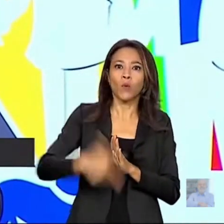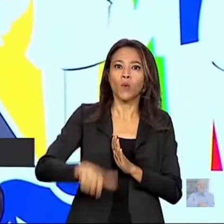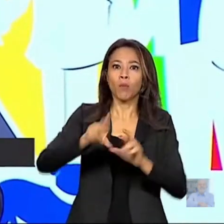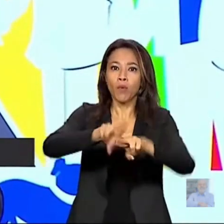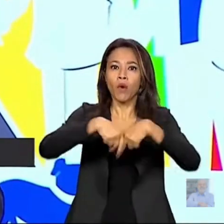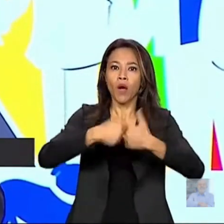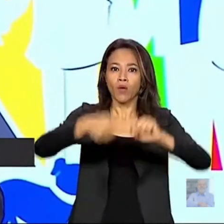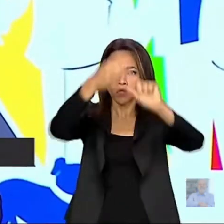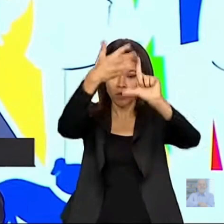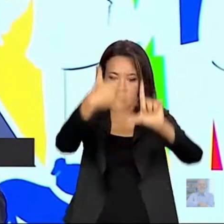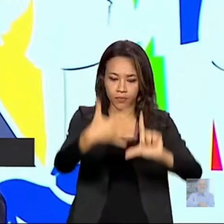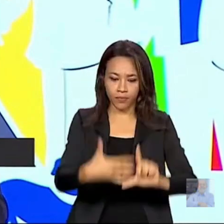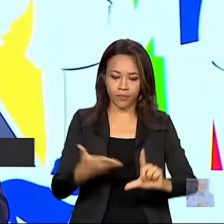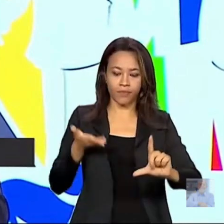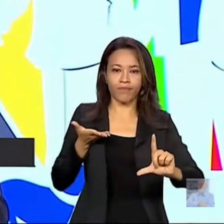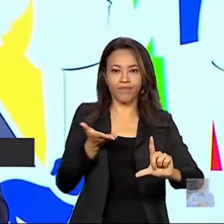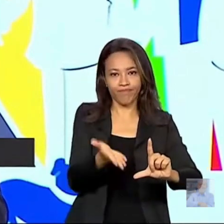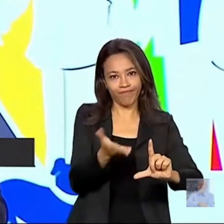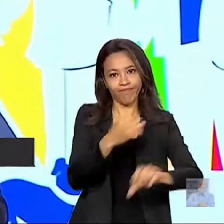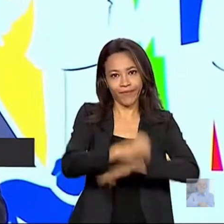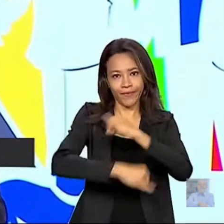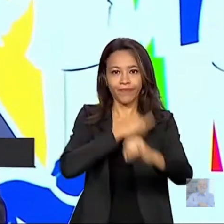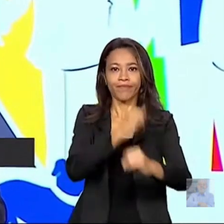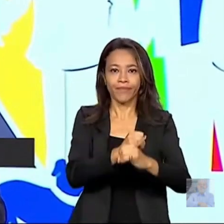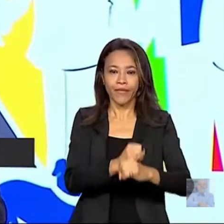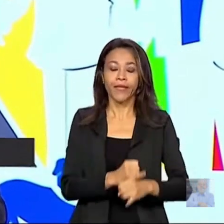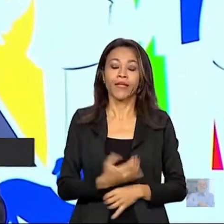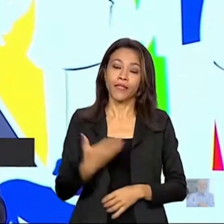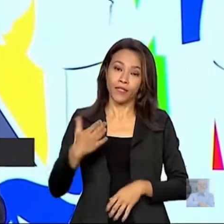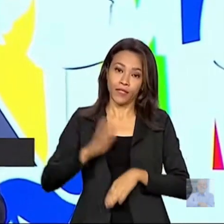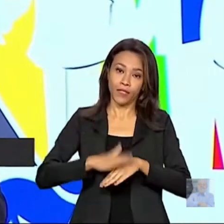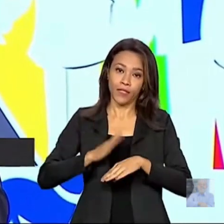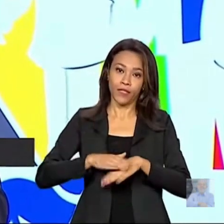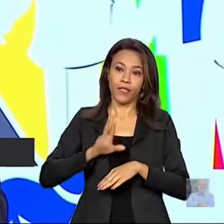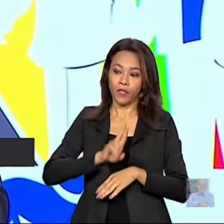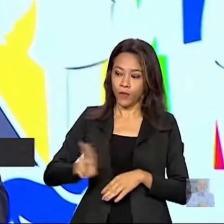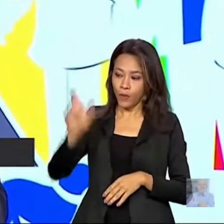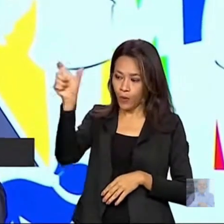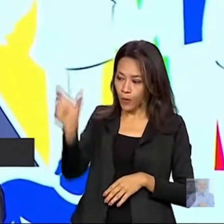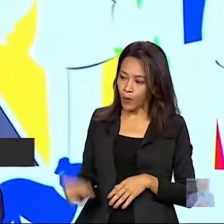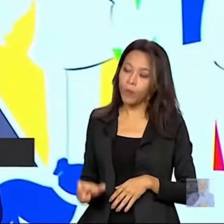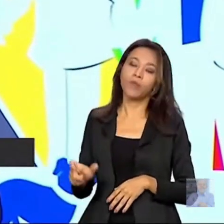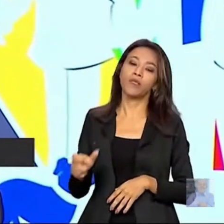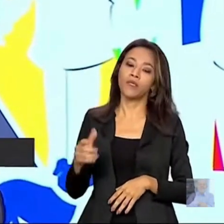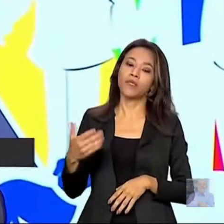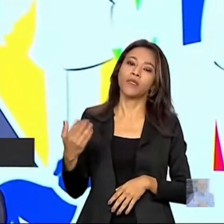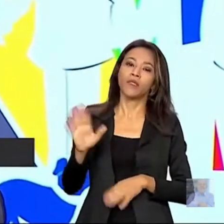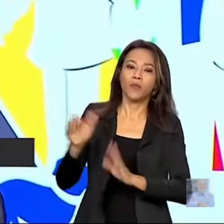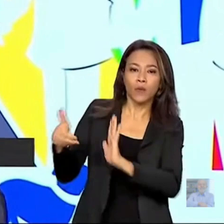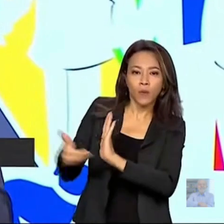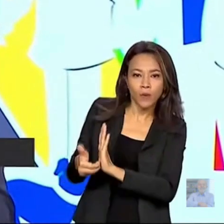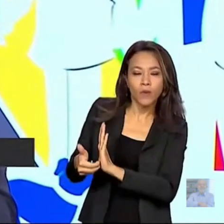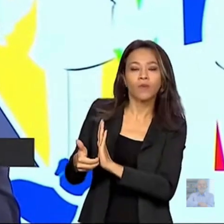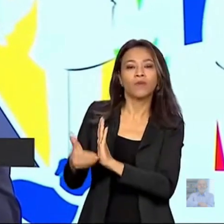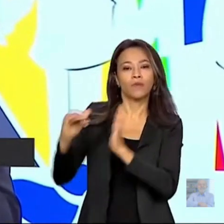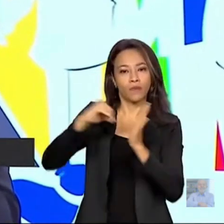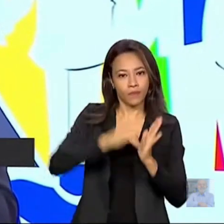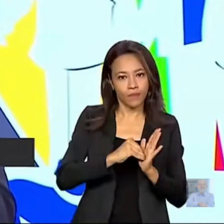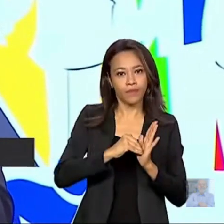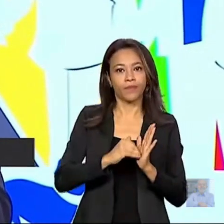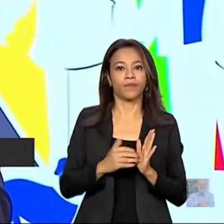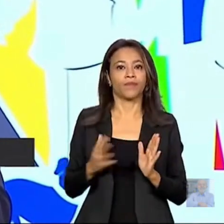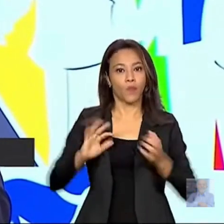digitais. E é preciso, e aqui em nome do presidente do Congresso Nacional, do presidente do Senado Federal, é preciso a gente